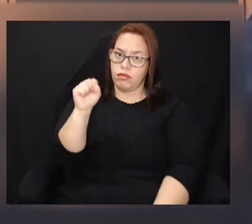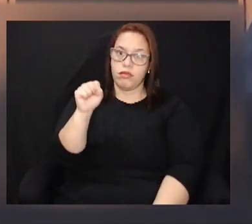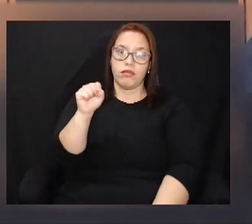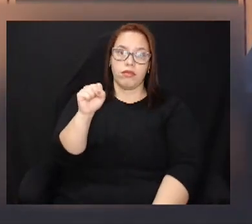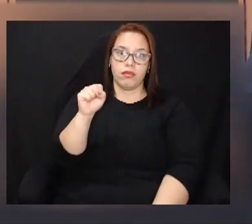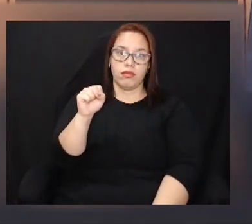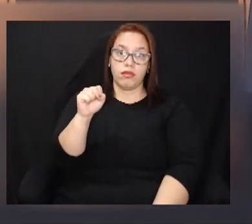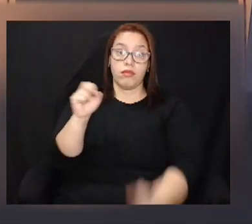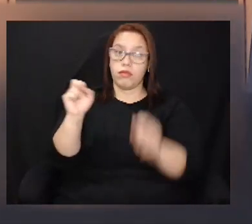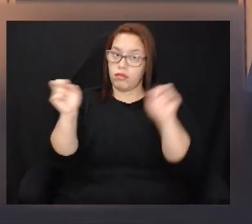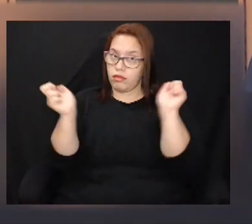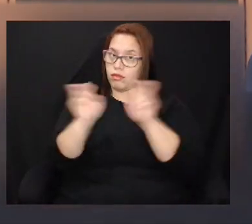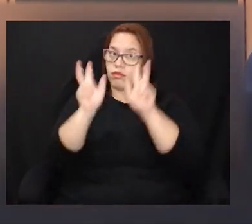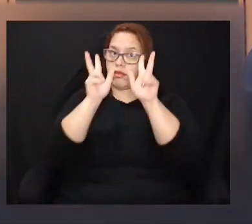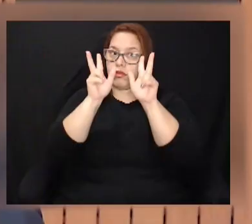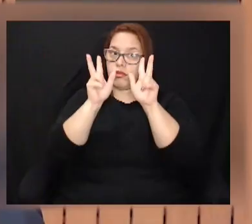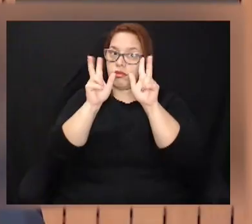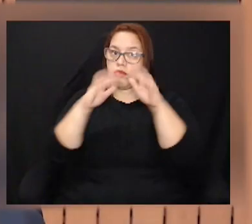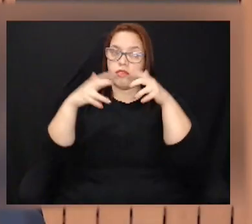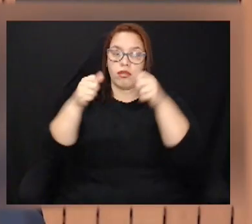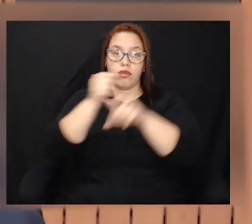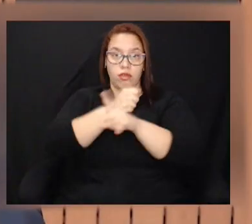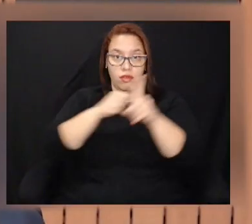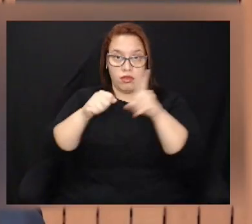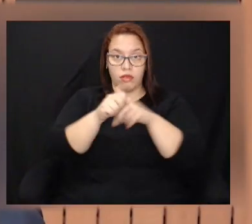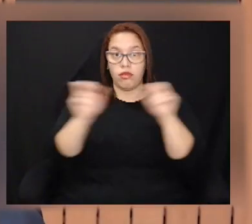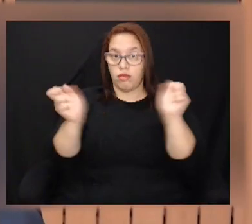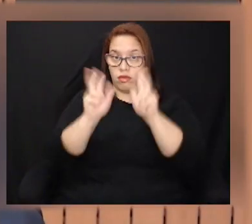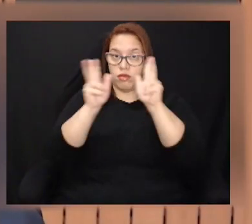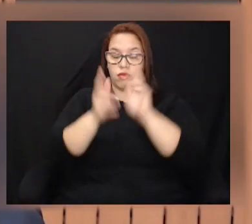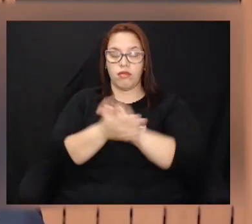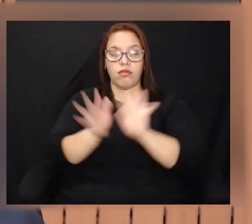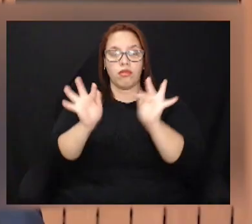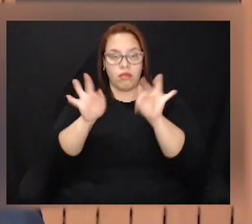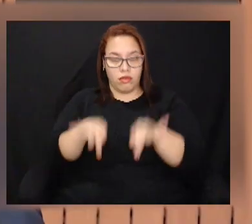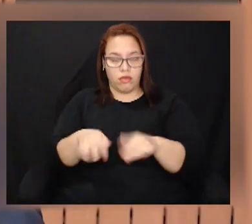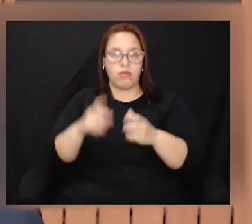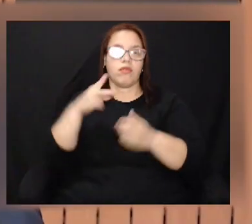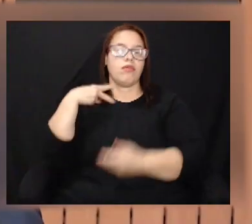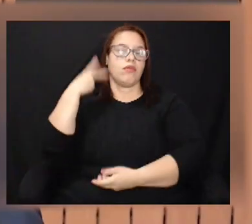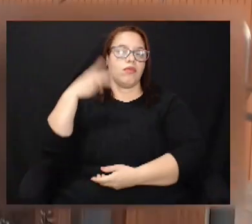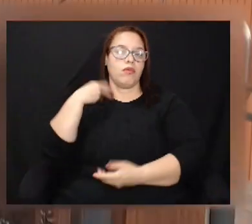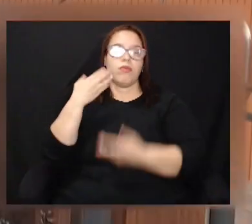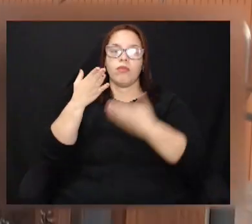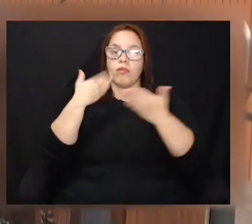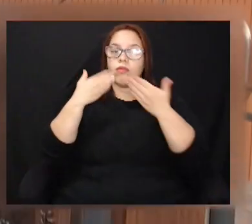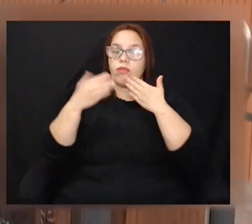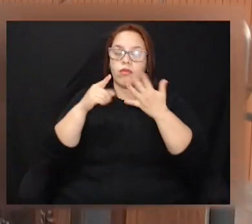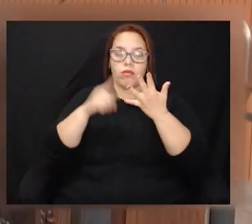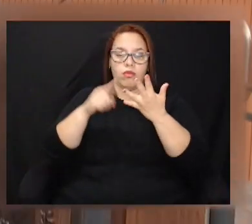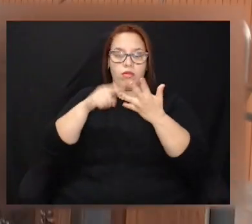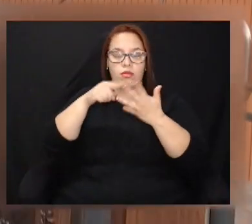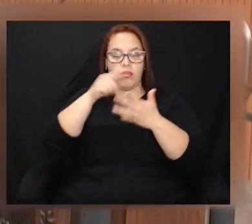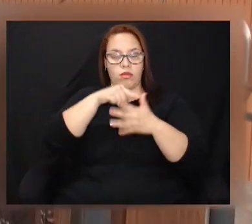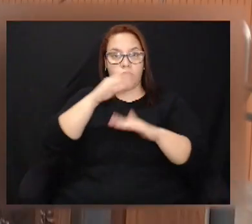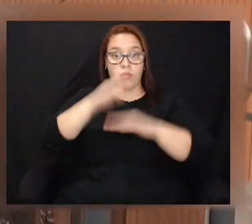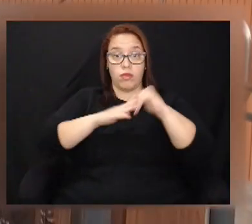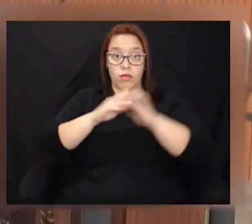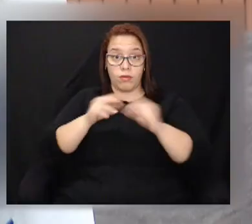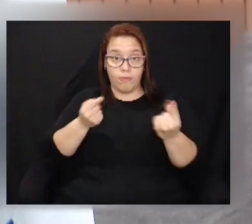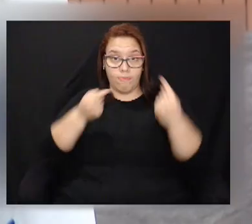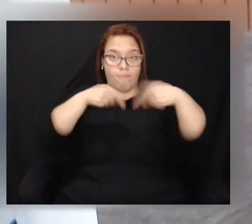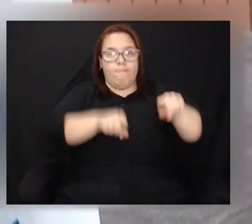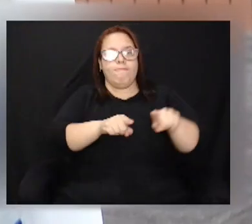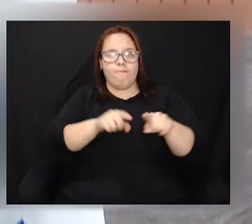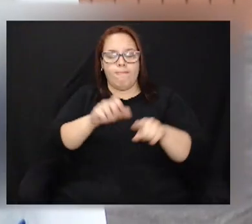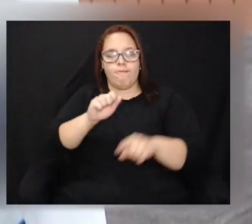alerta, põe toda a sociedade alerta. No final, o vereador comentou sobre os meios e os serviços para combater a adultização